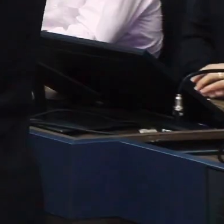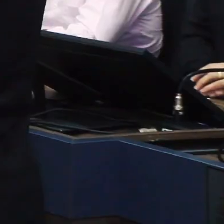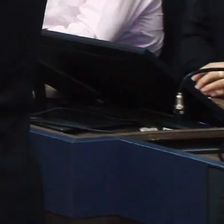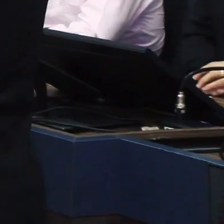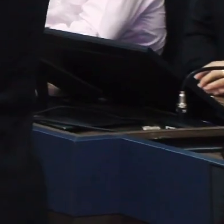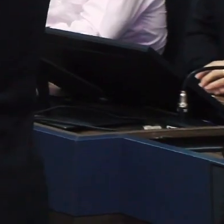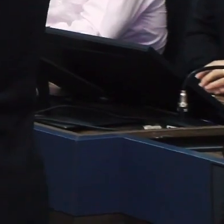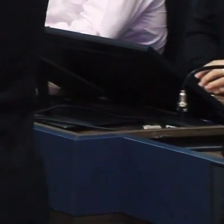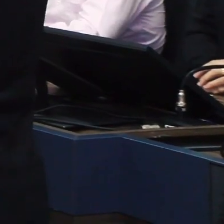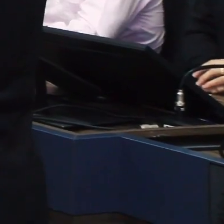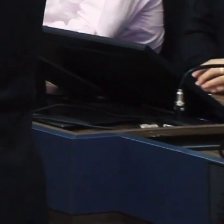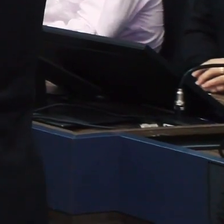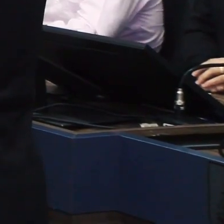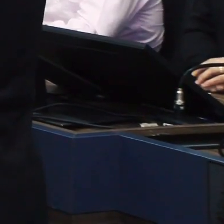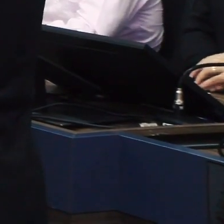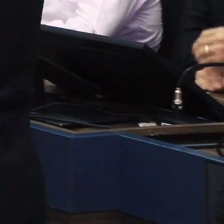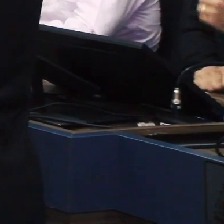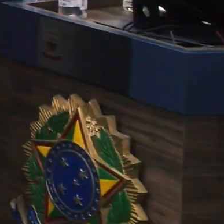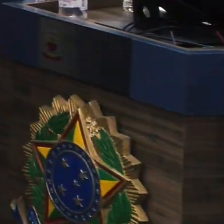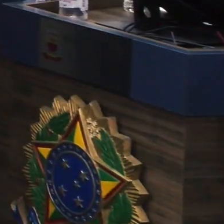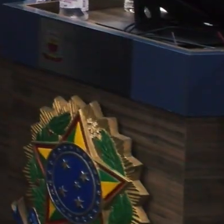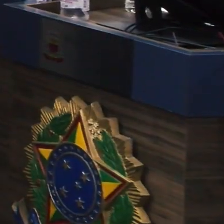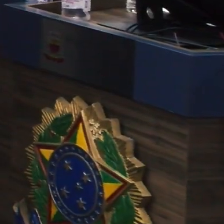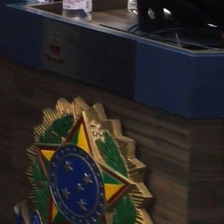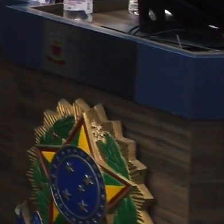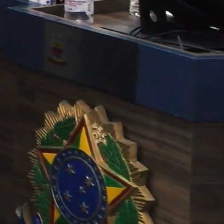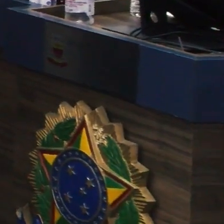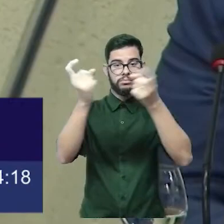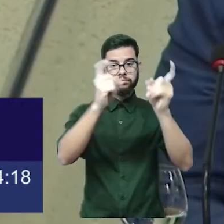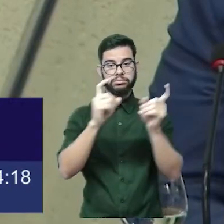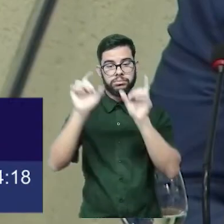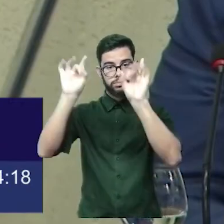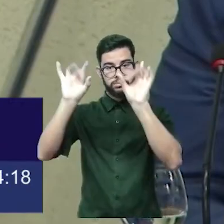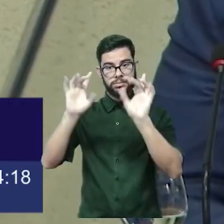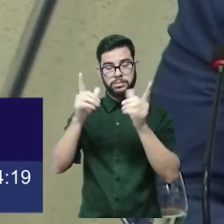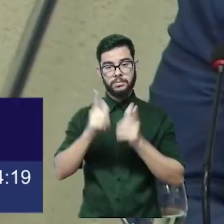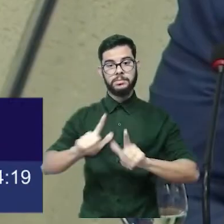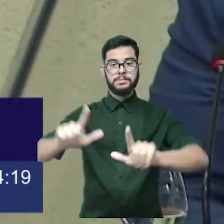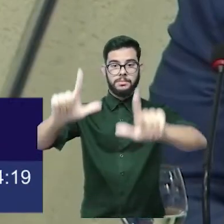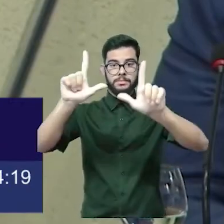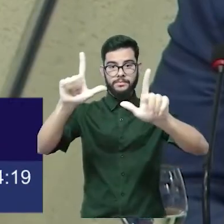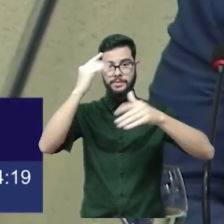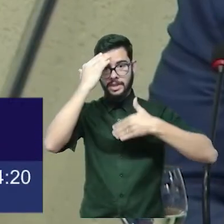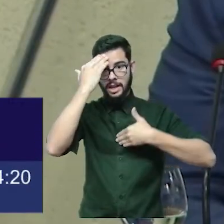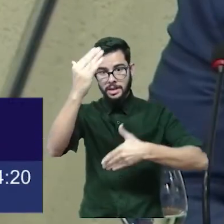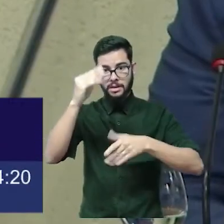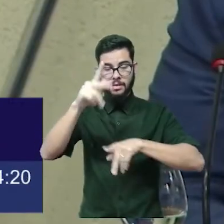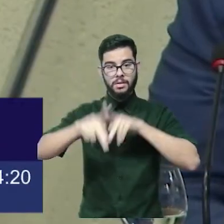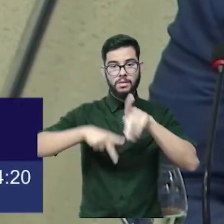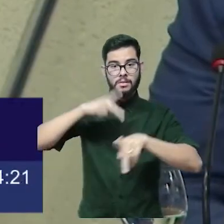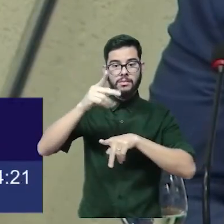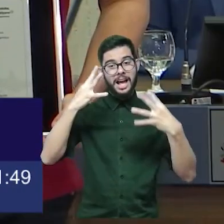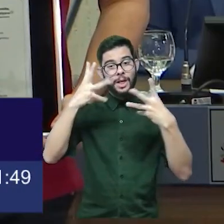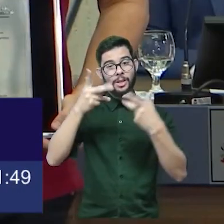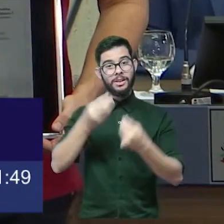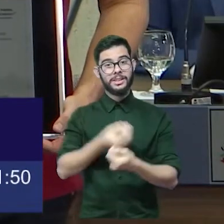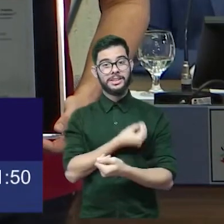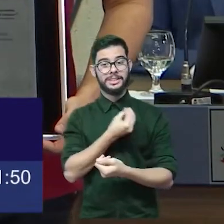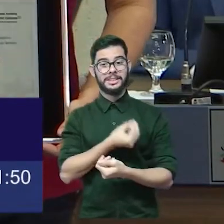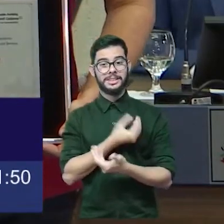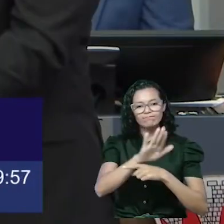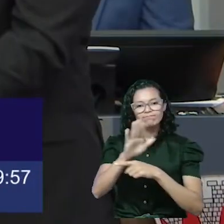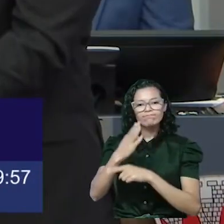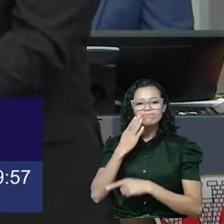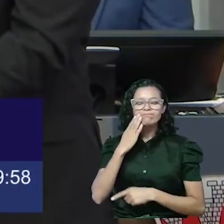Reis, Sérgio Augusto Ricardo dos Santos, Ubirajara Ferreira, que receberam as homenagens das mãos dos vereadores Antônio